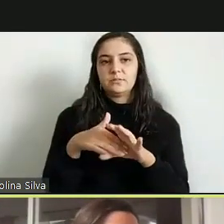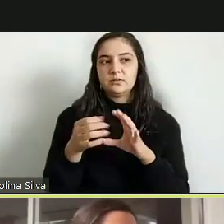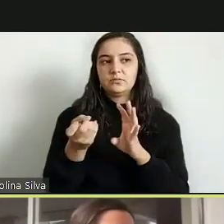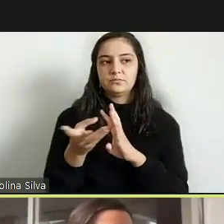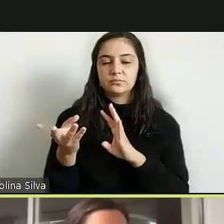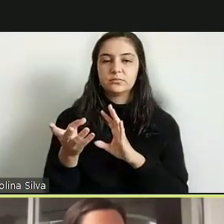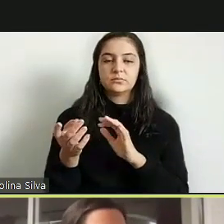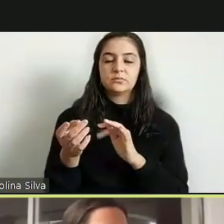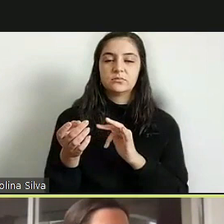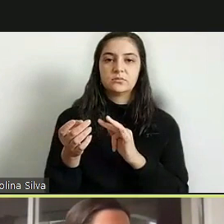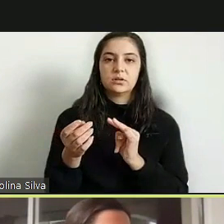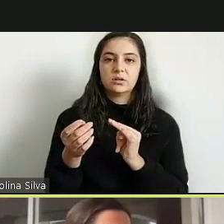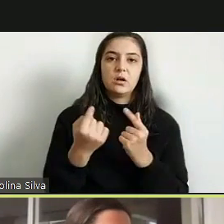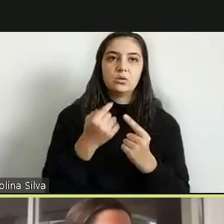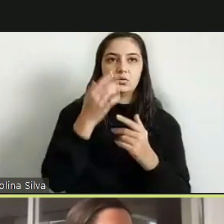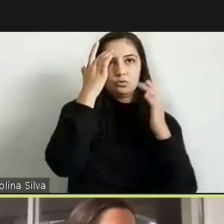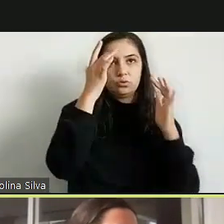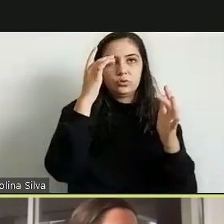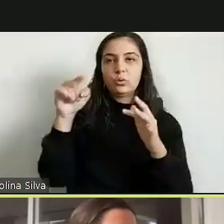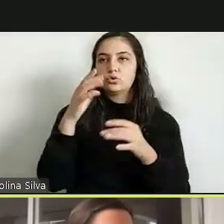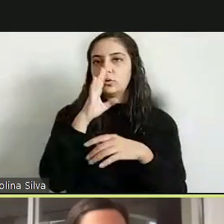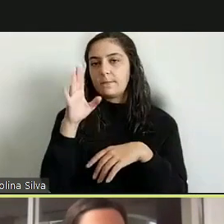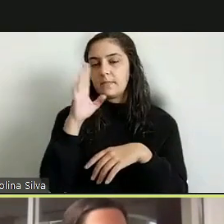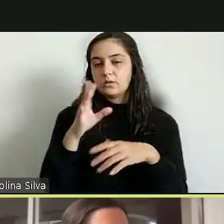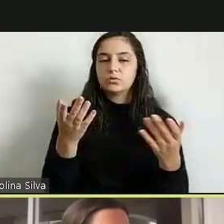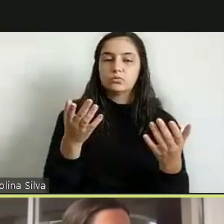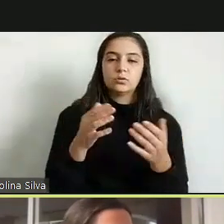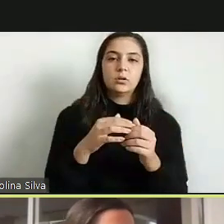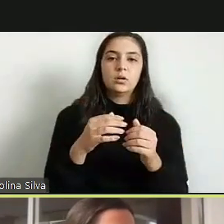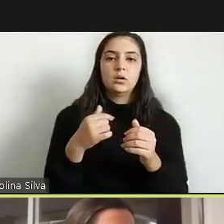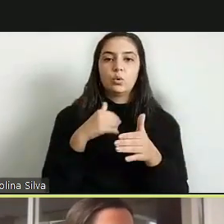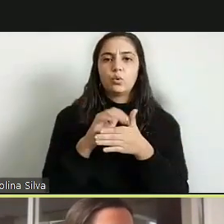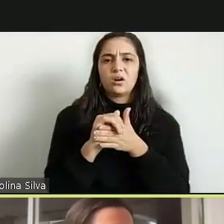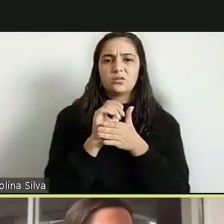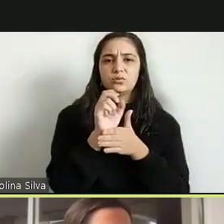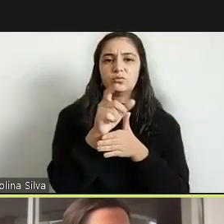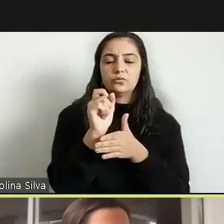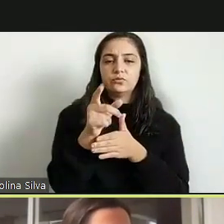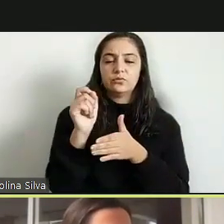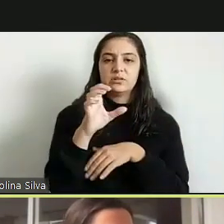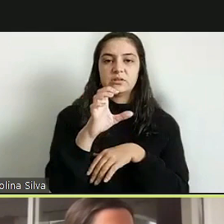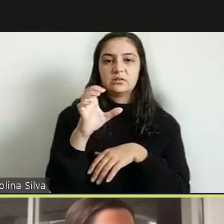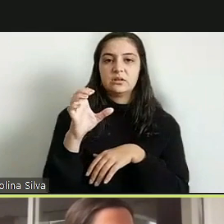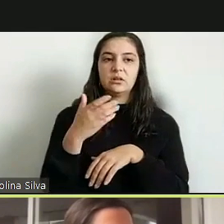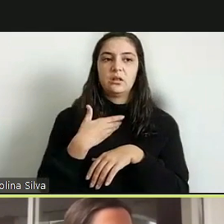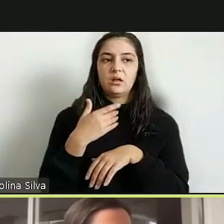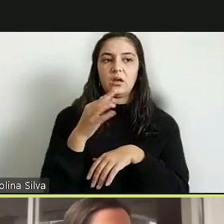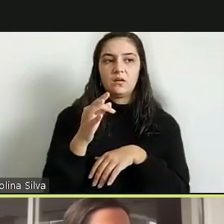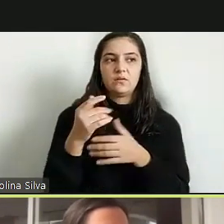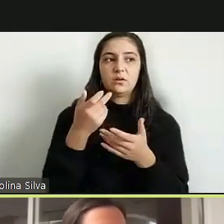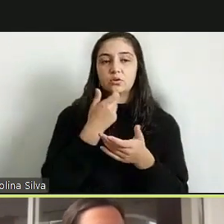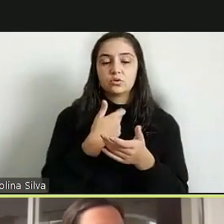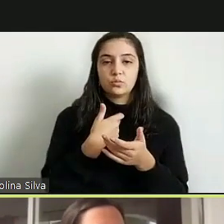uns mais teóricos, outros mais práticos. Enviei cartas para CCDRs e recebi respostas como